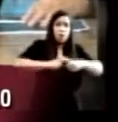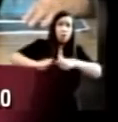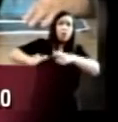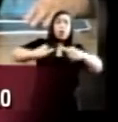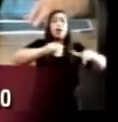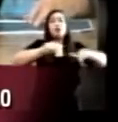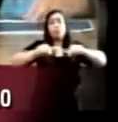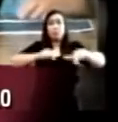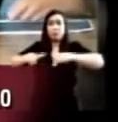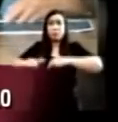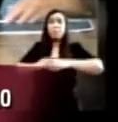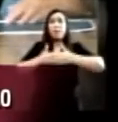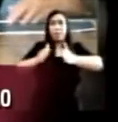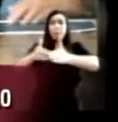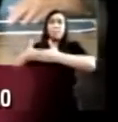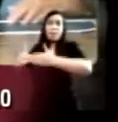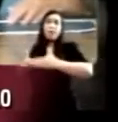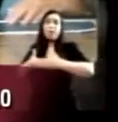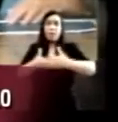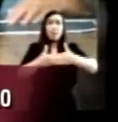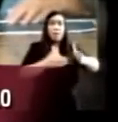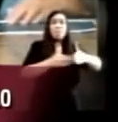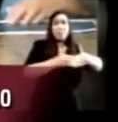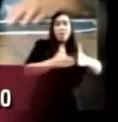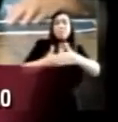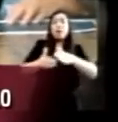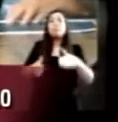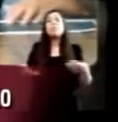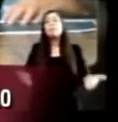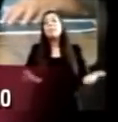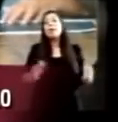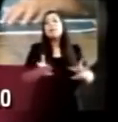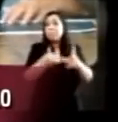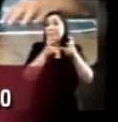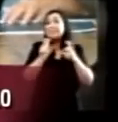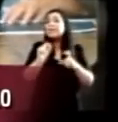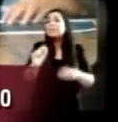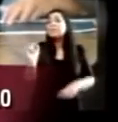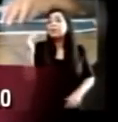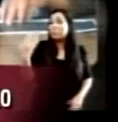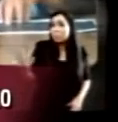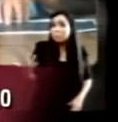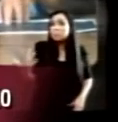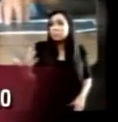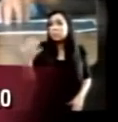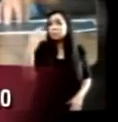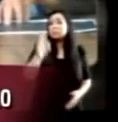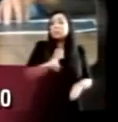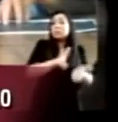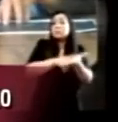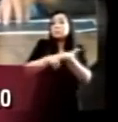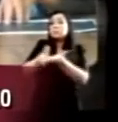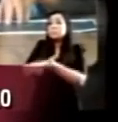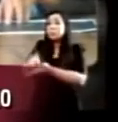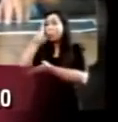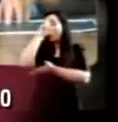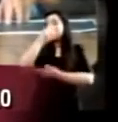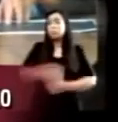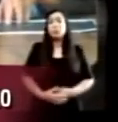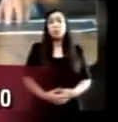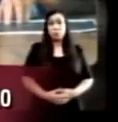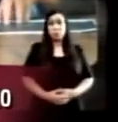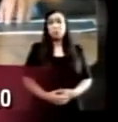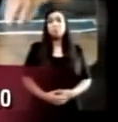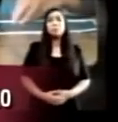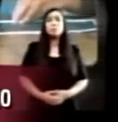locais de trabalho e assim por diante. Mas olha o que está acontecendo com a taxa de ocupação. Ela